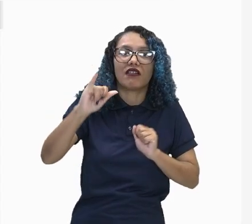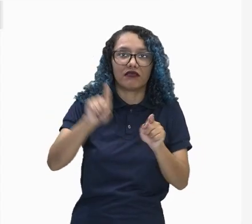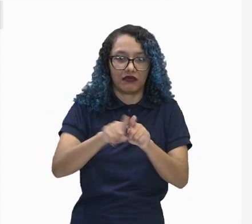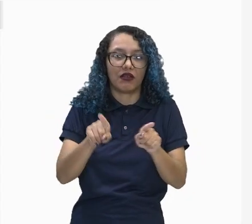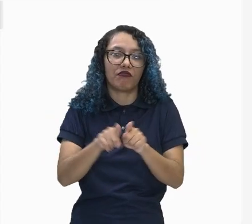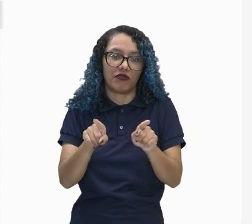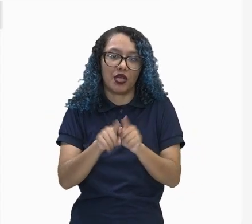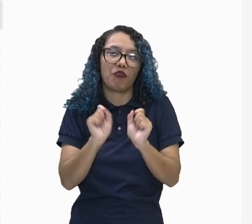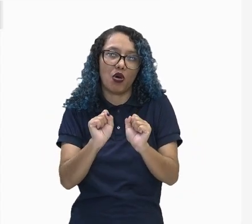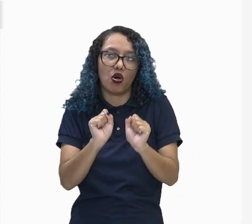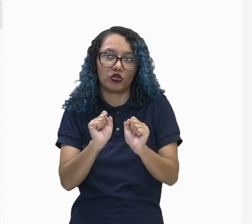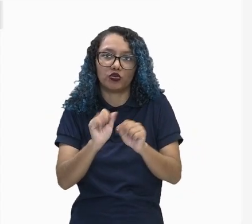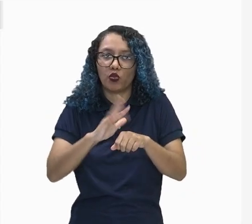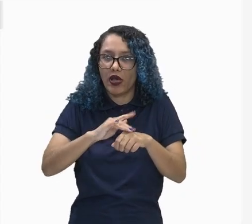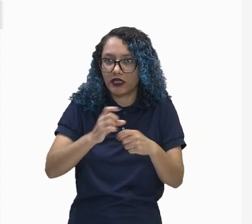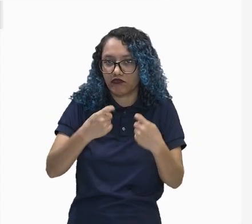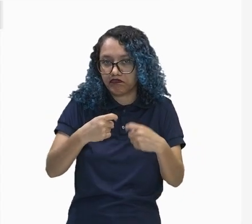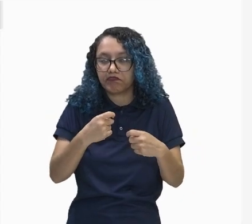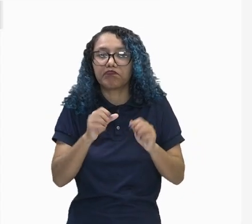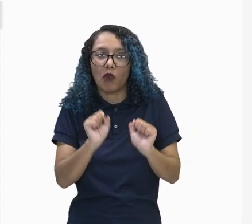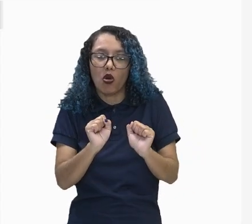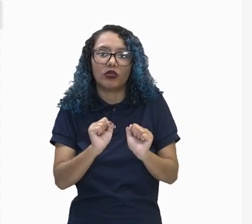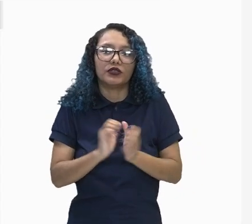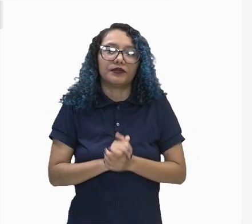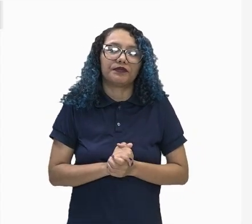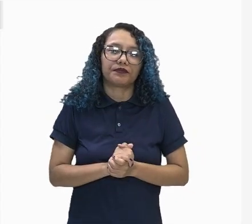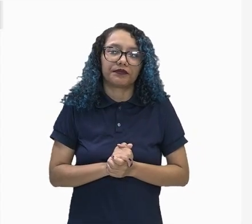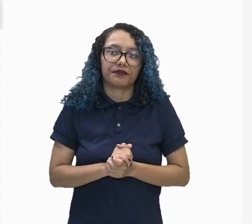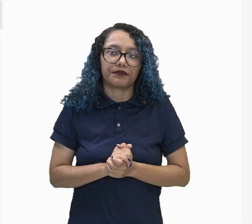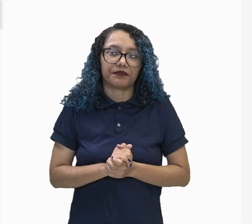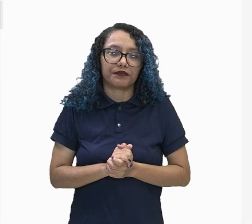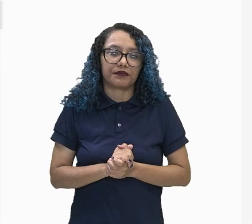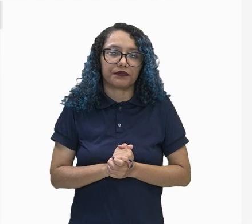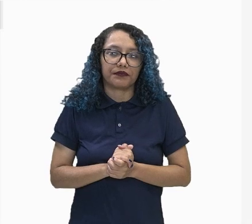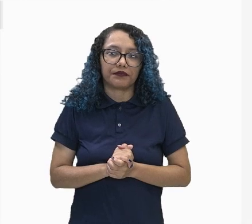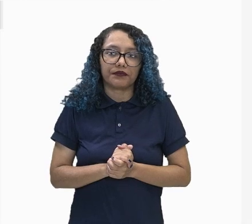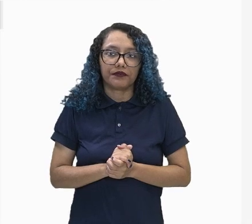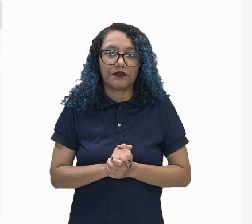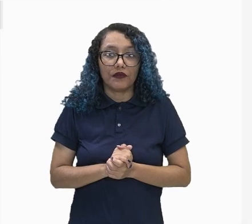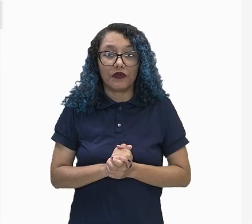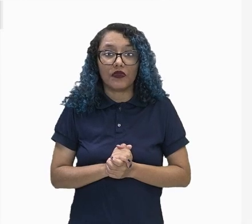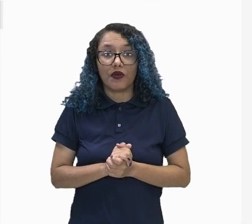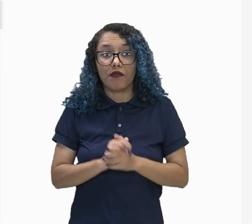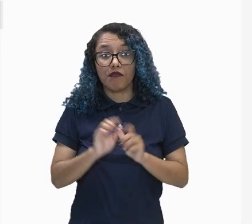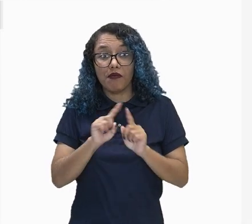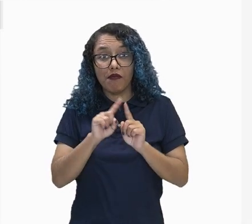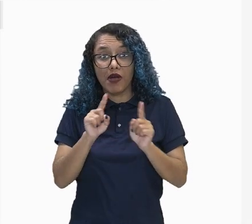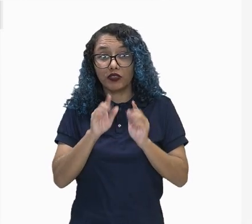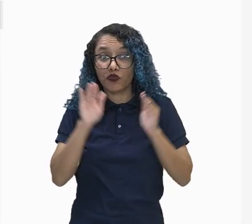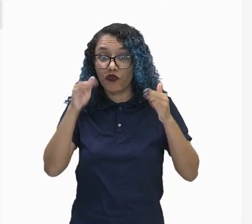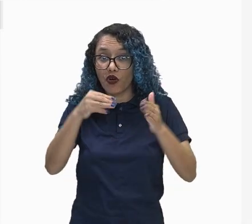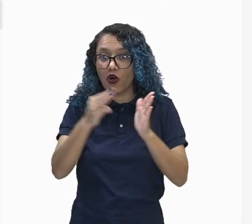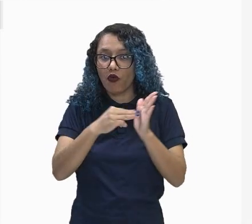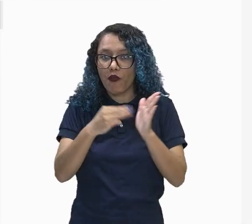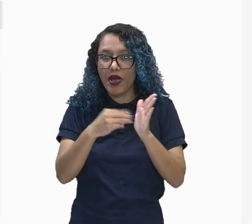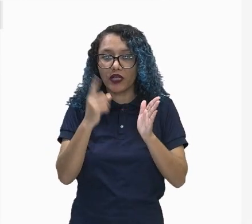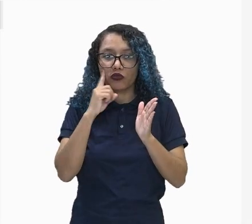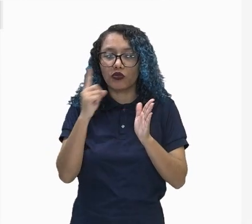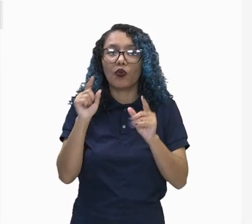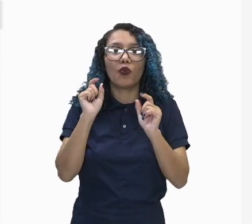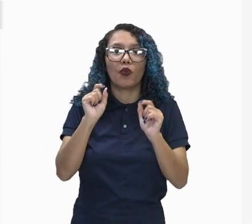contraceptivo, anticoncepcional, está relacionado ao ato de evitar uma gravidez indesejada, né? A gente sabe